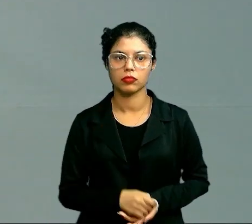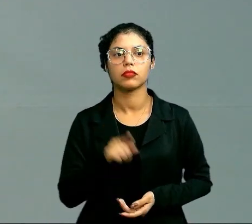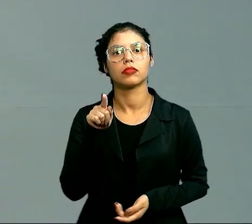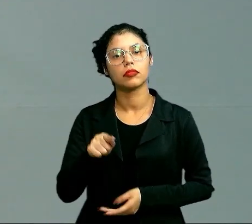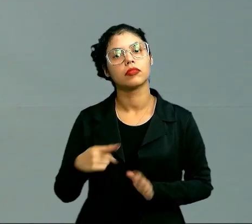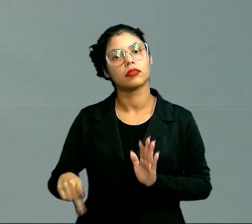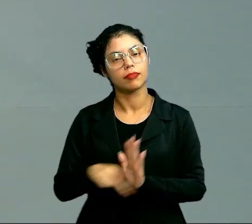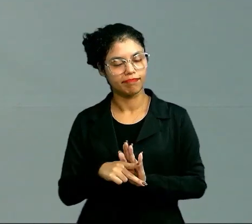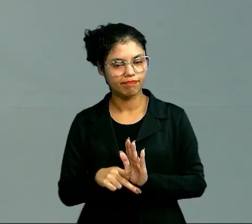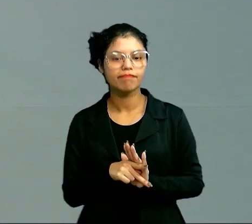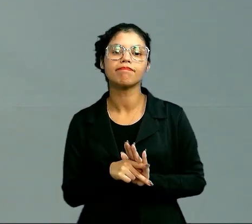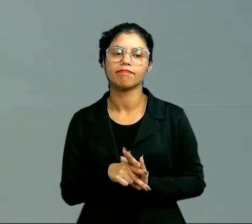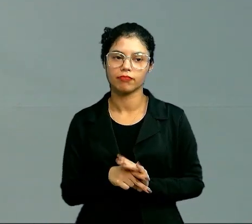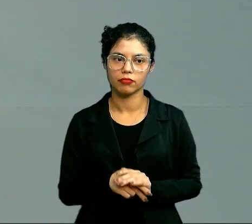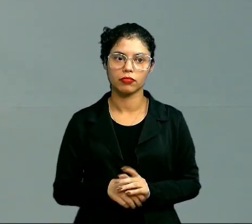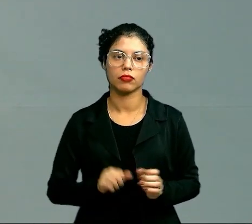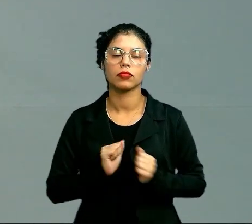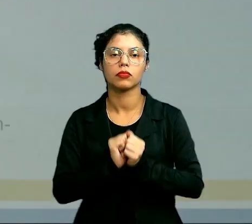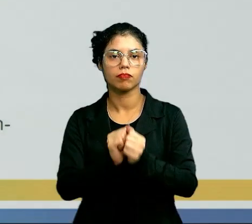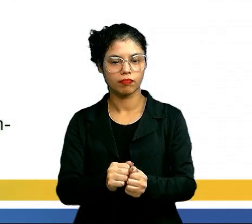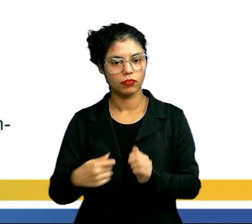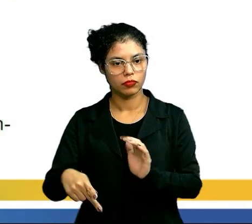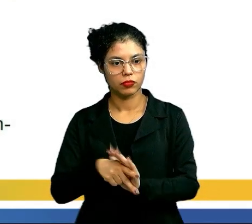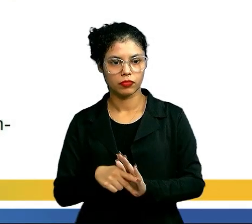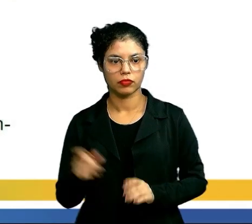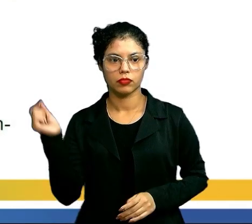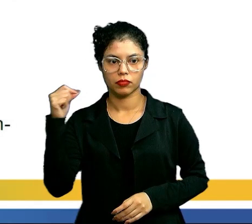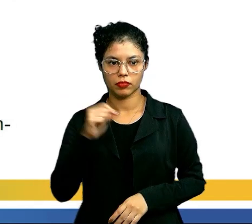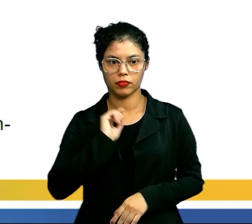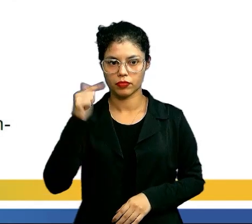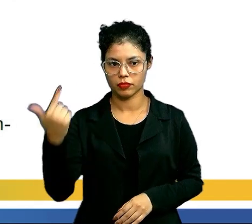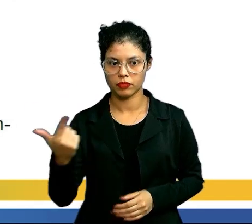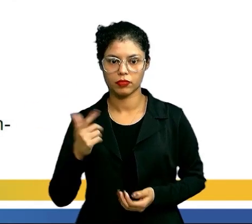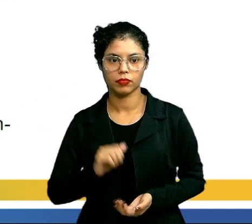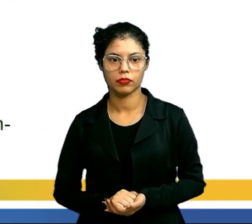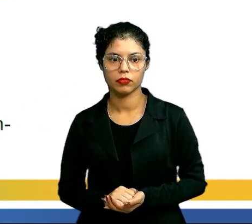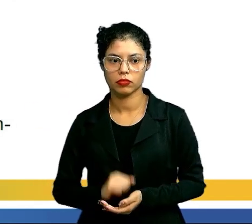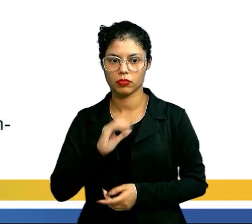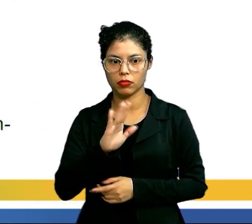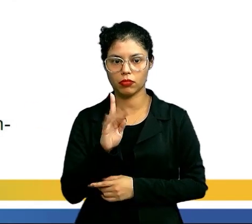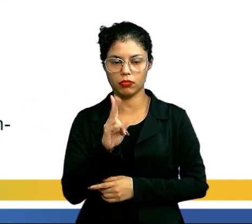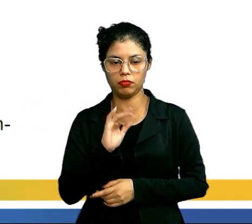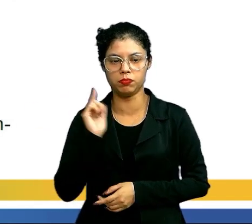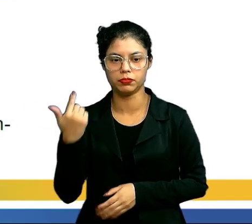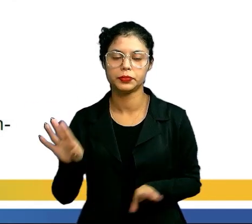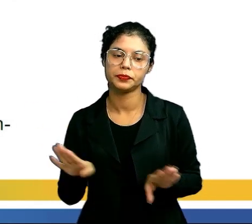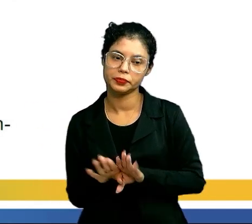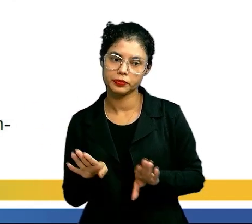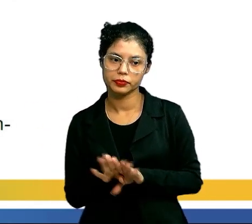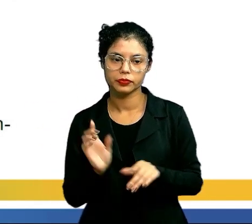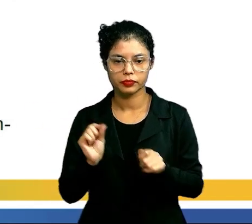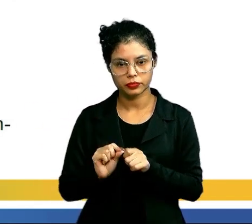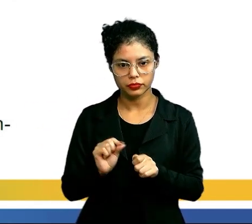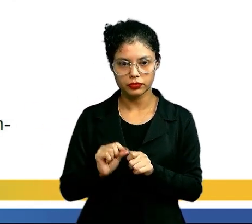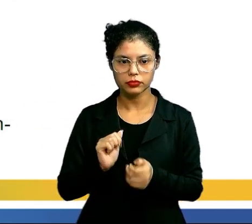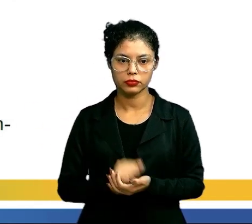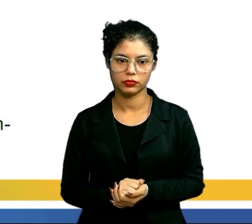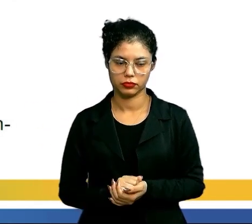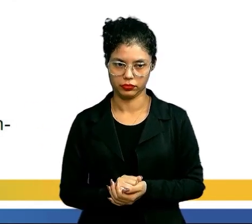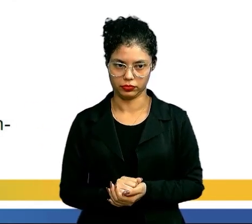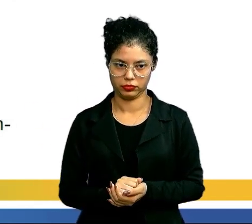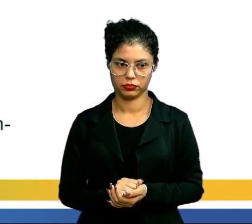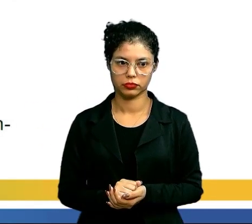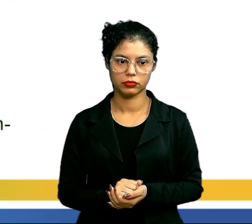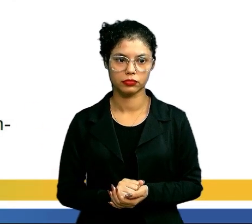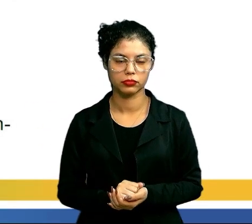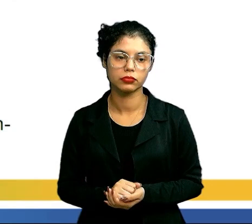ele aí que leva consigo o vírus da dengue. Fora da dengue, né, tem a chikungunya e a zika também, ele é o vetor